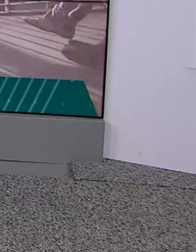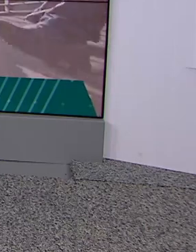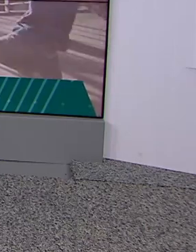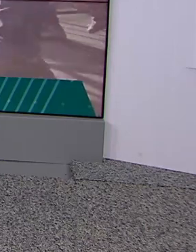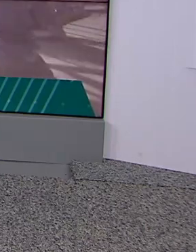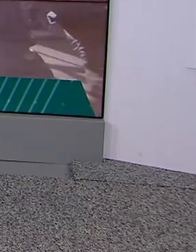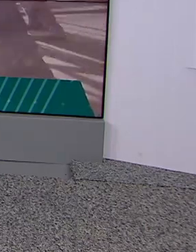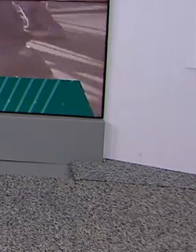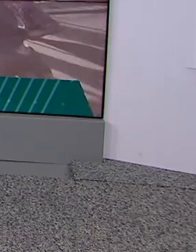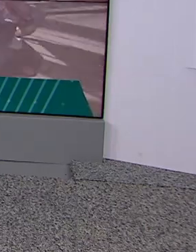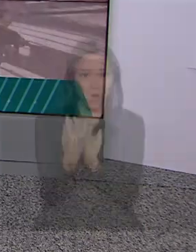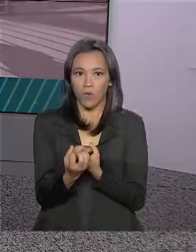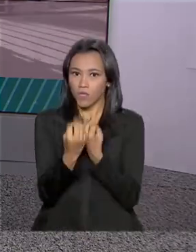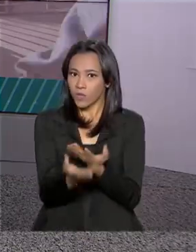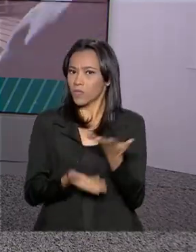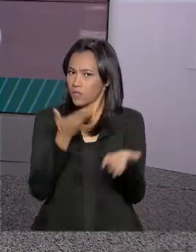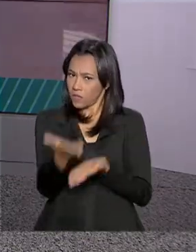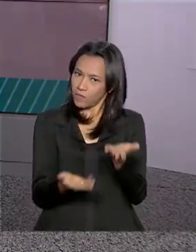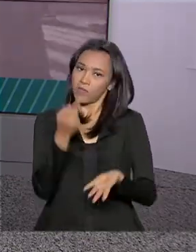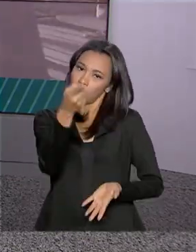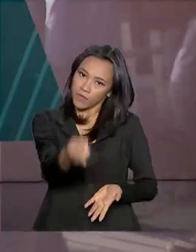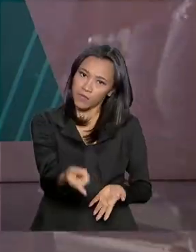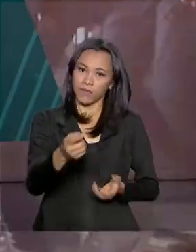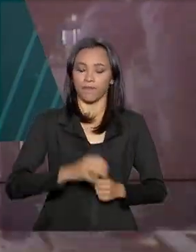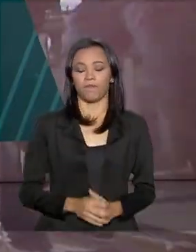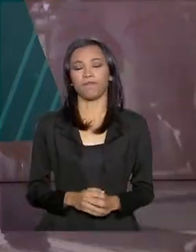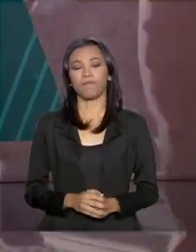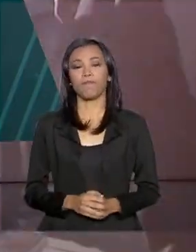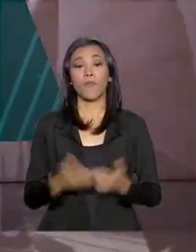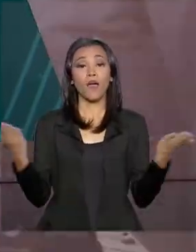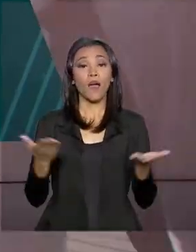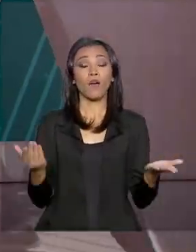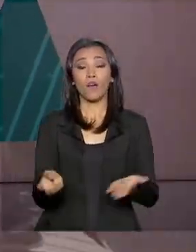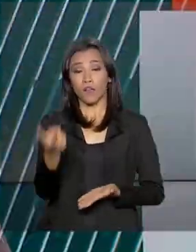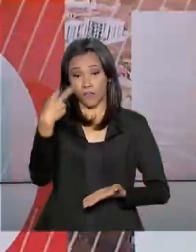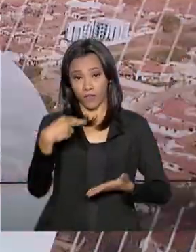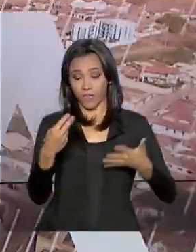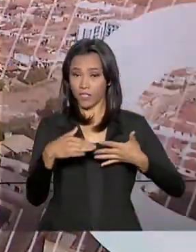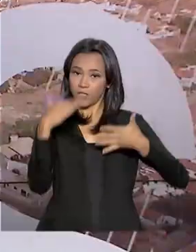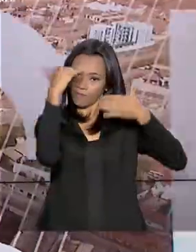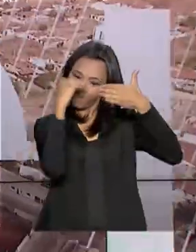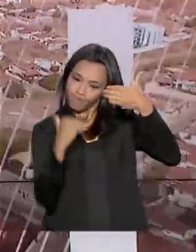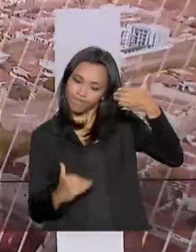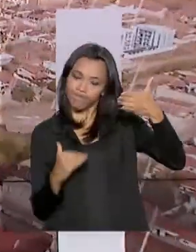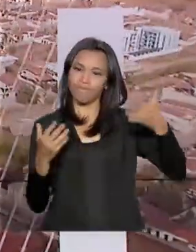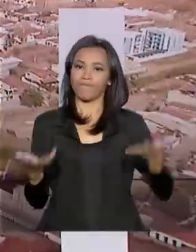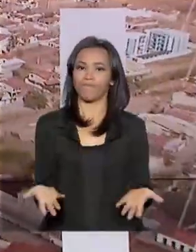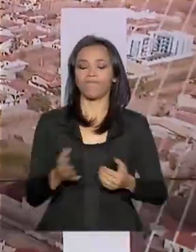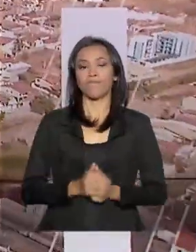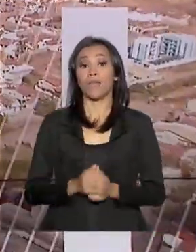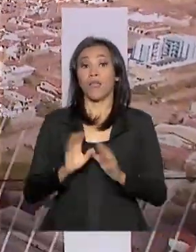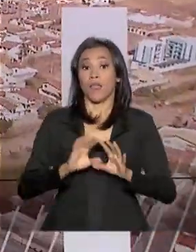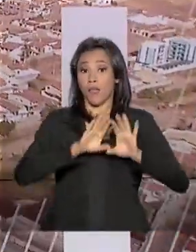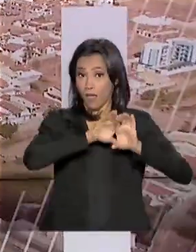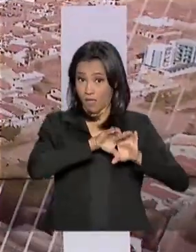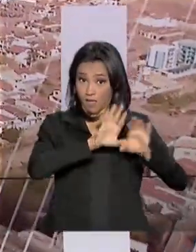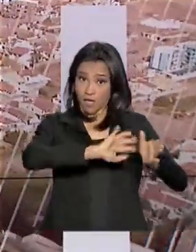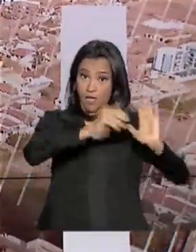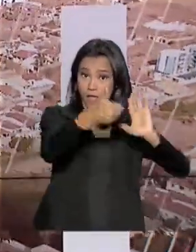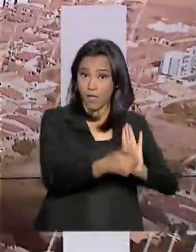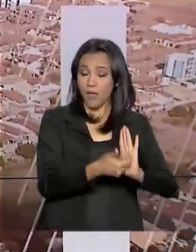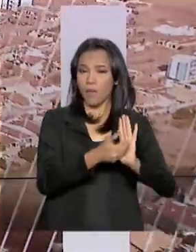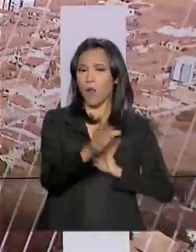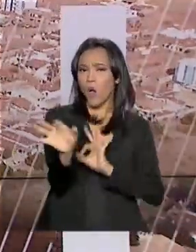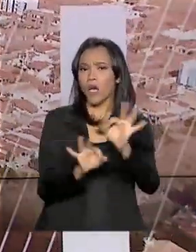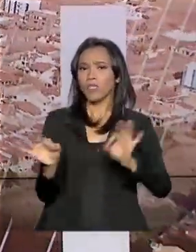dia com muita informação e serviço pra você veja agora os destaques desta edição a câmara instala a comissão especial para